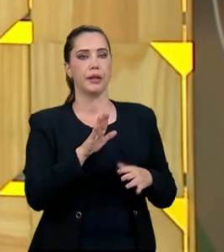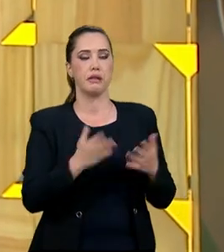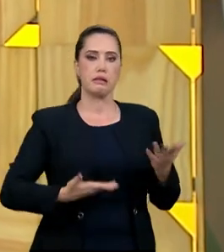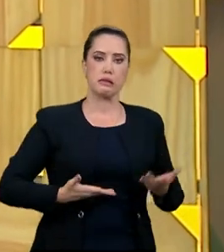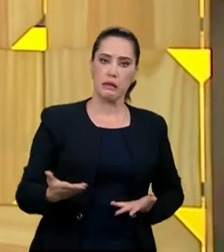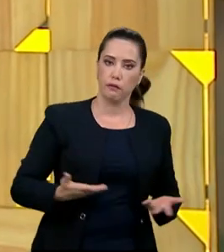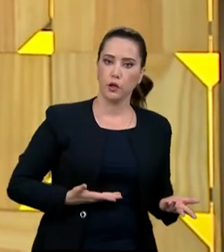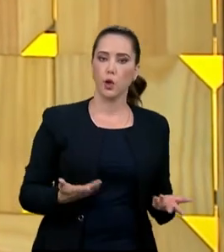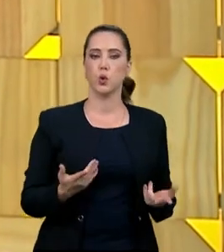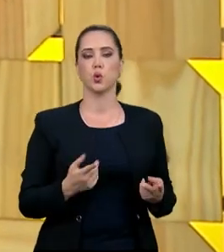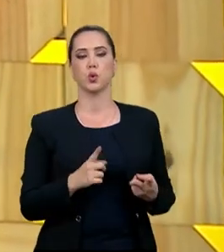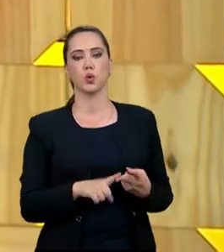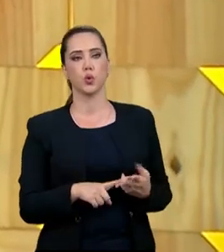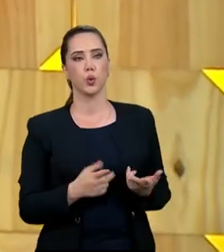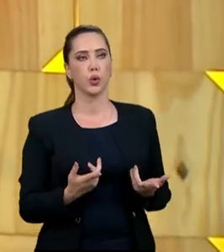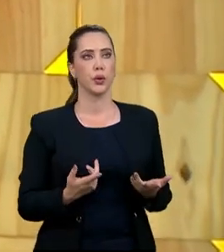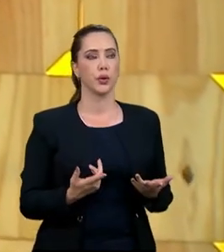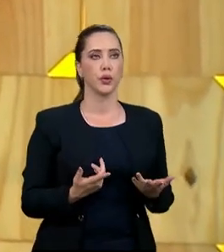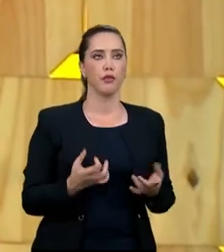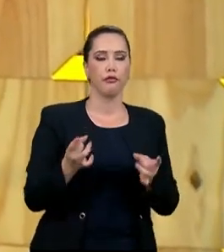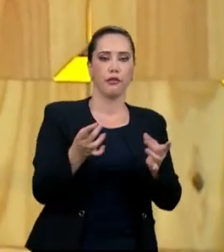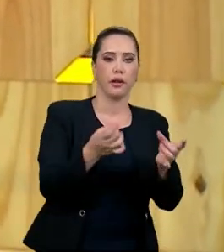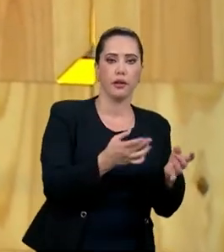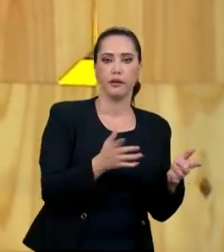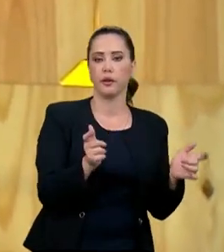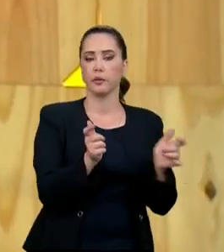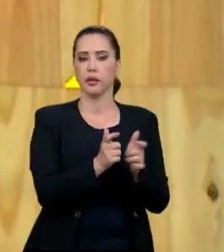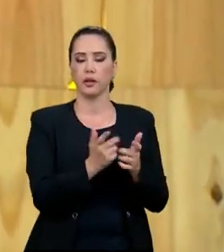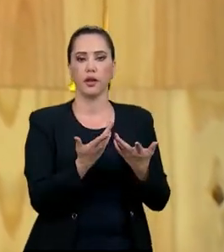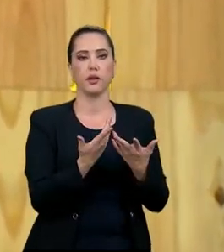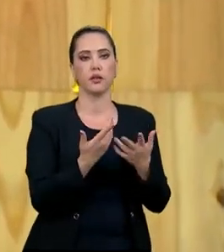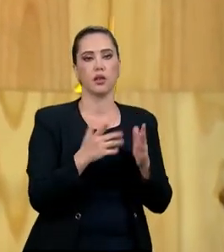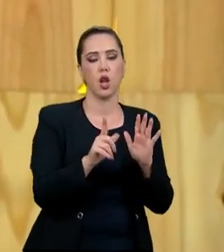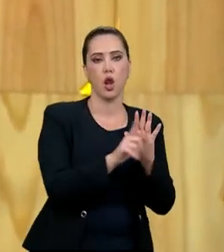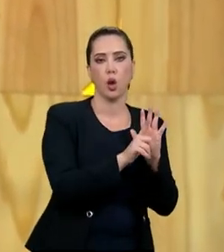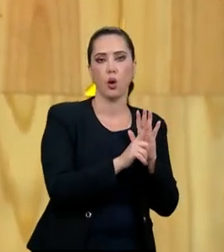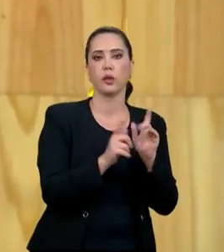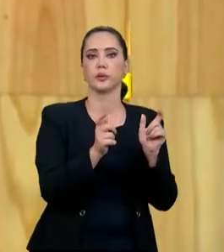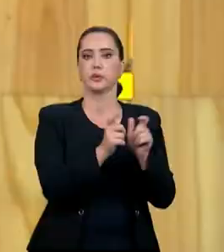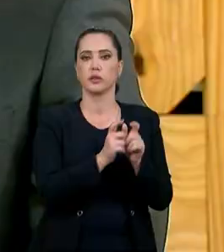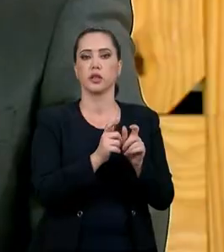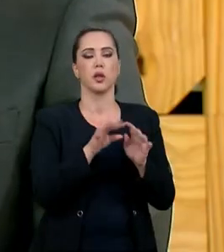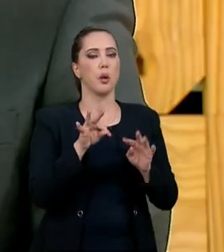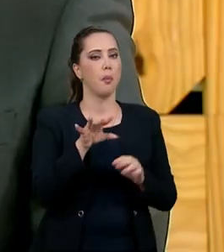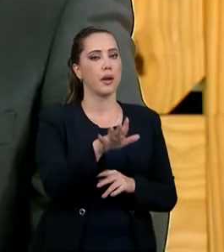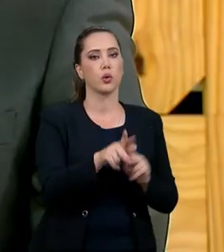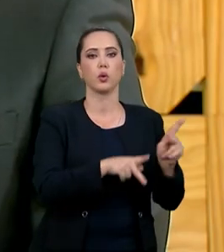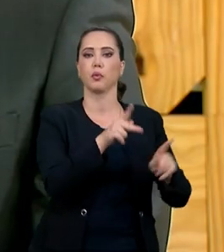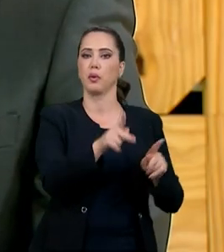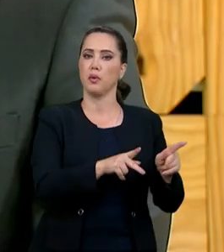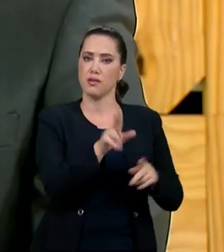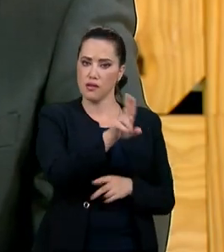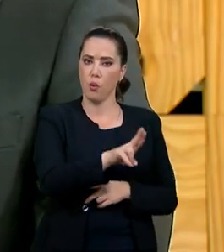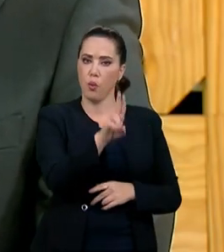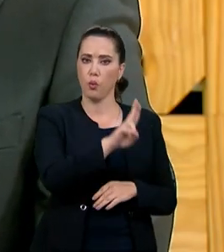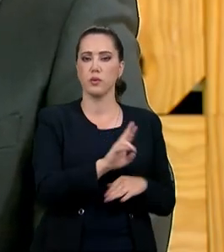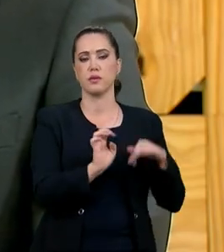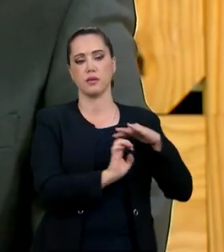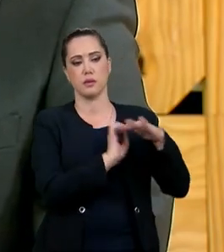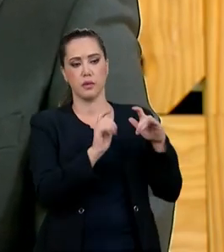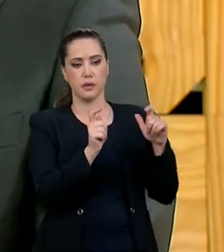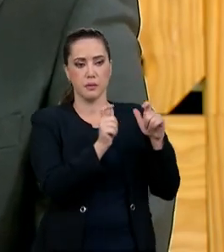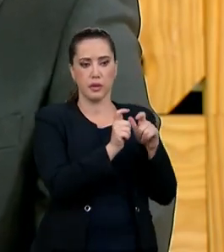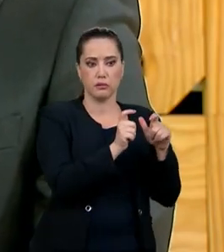empresas, quanto no atendimento de serviços, no comércio, para a população em geral. O Ministério da Economia revisou